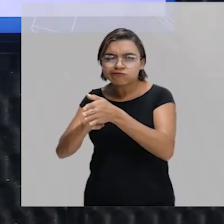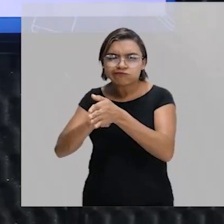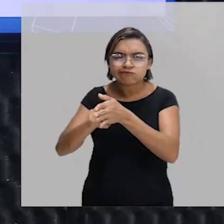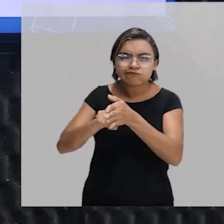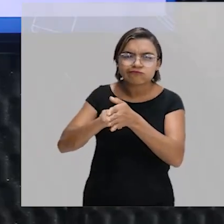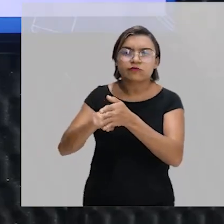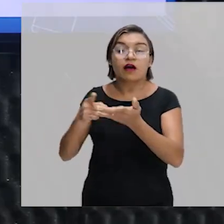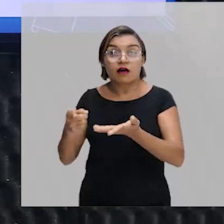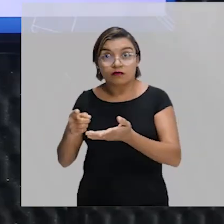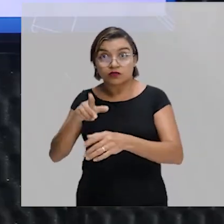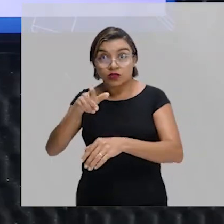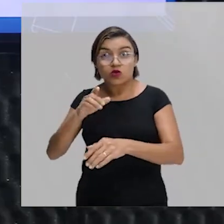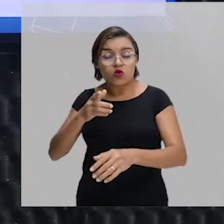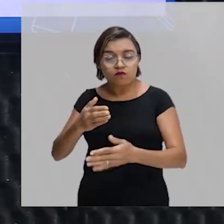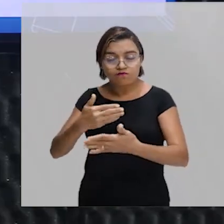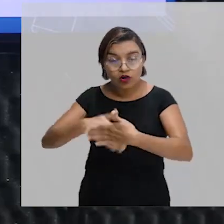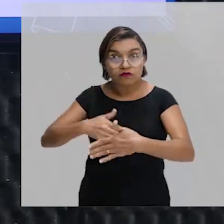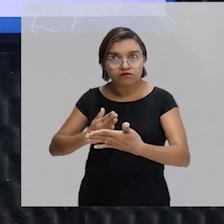você vai tirar.